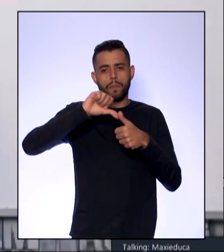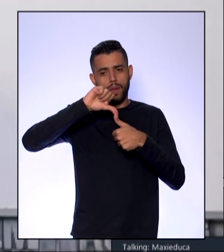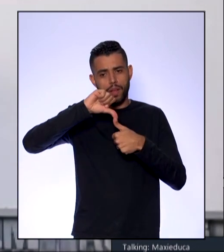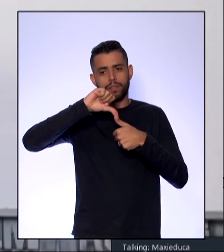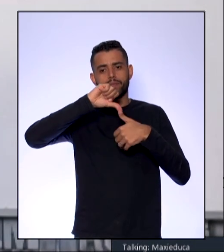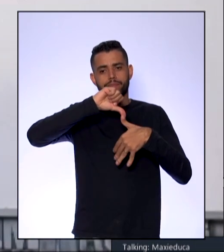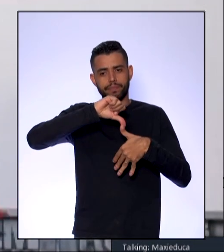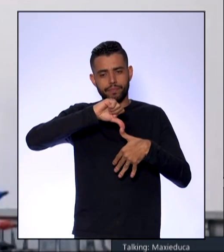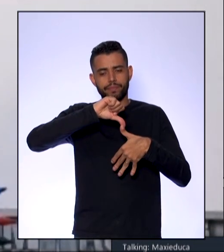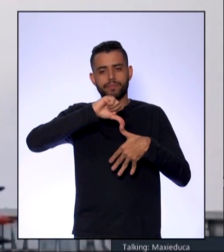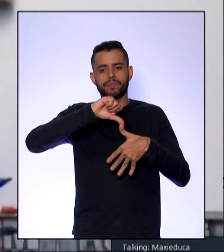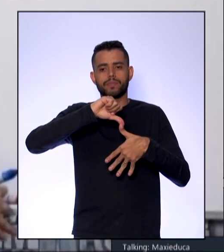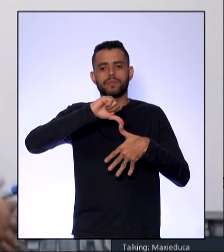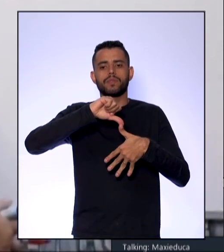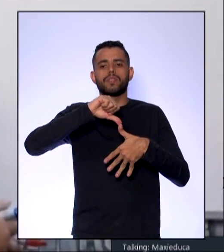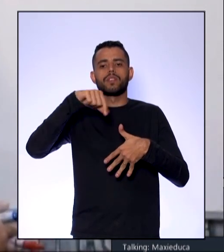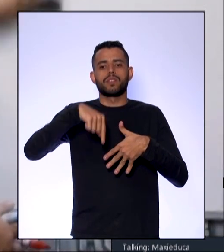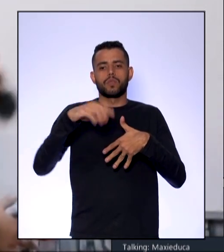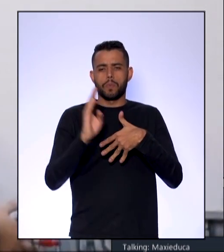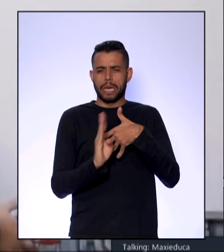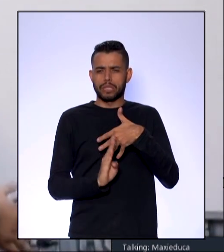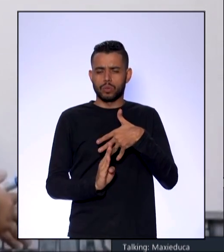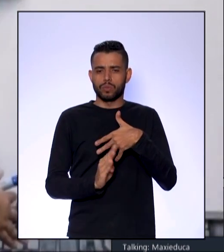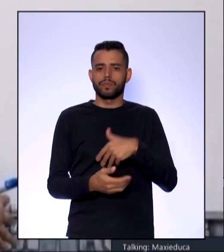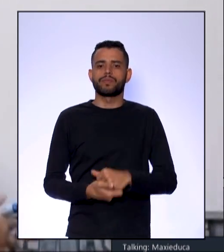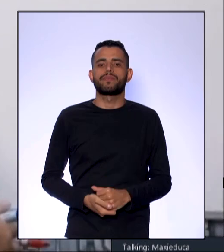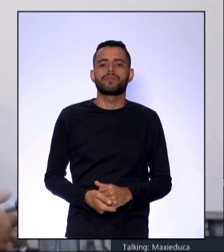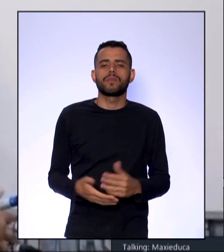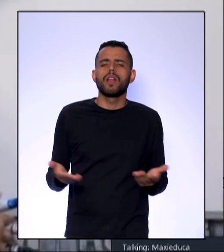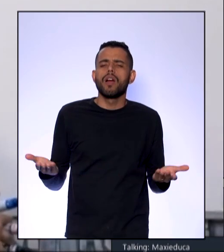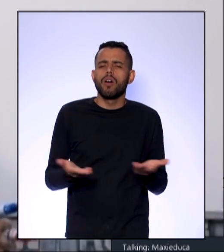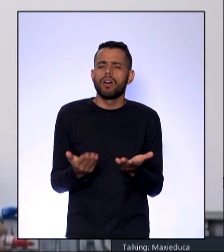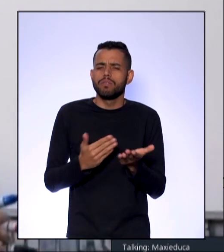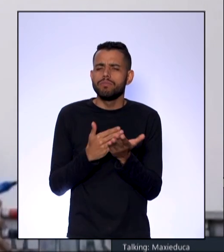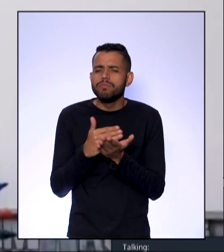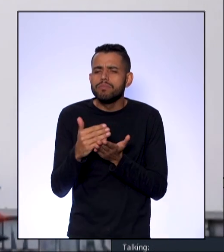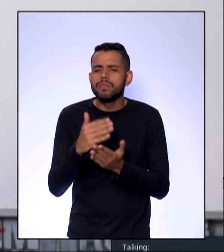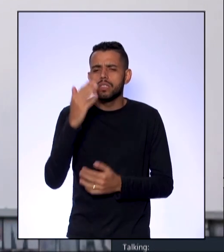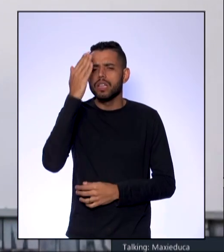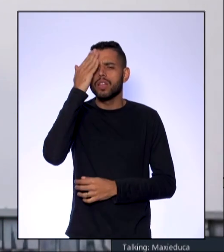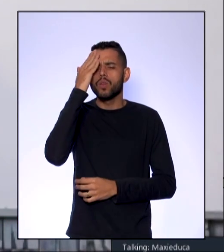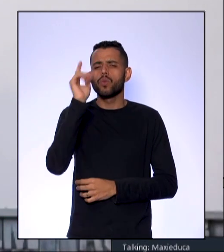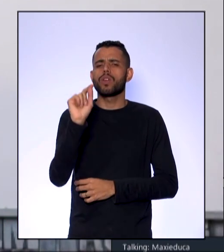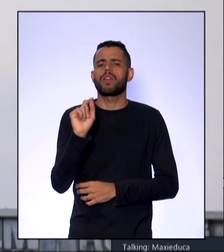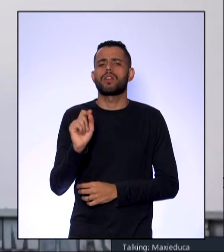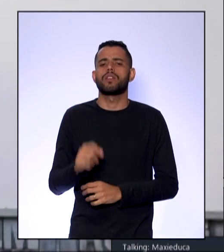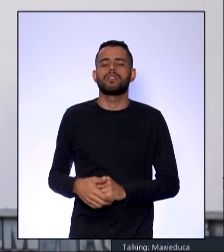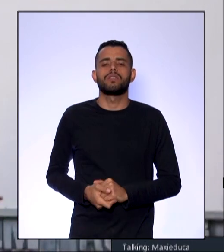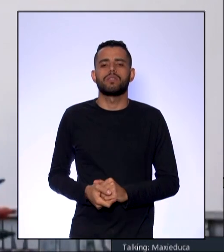do Sul, ao Brasil, vamos começar a entender